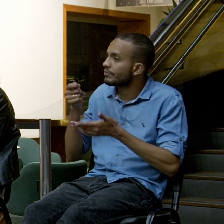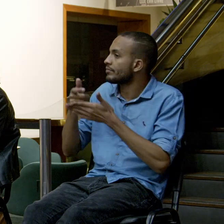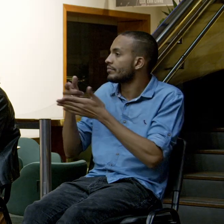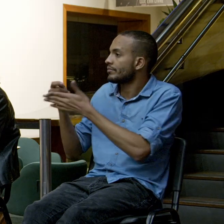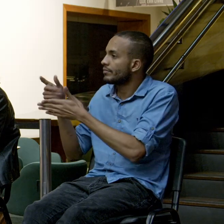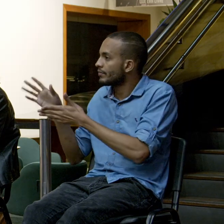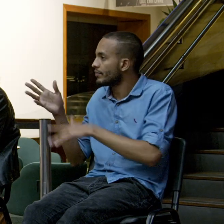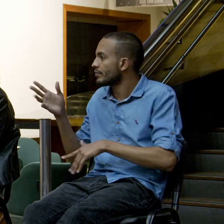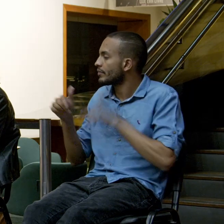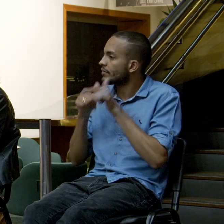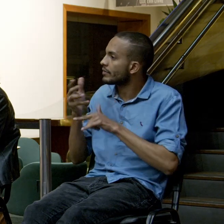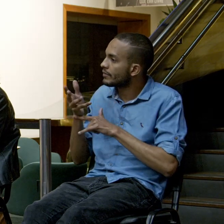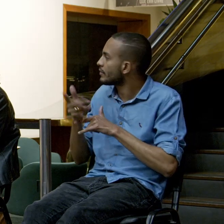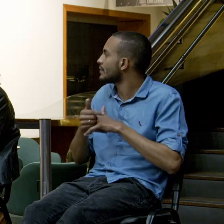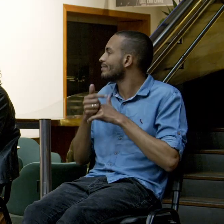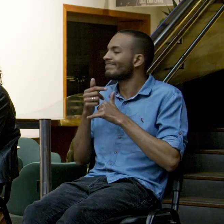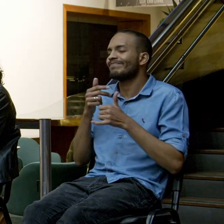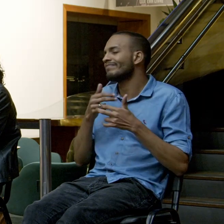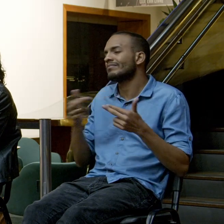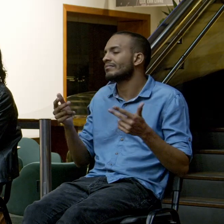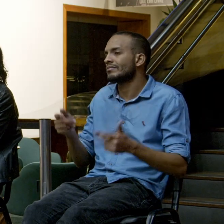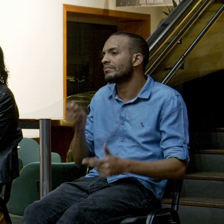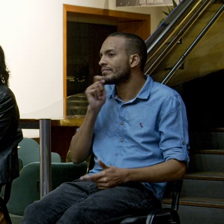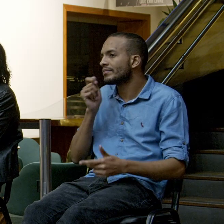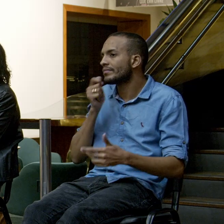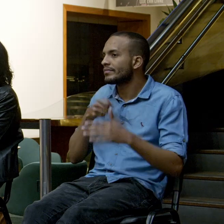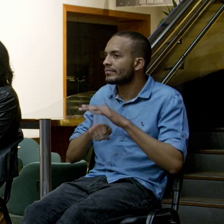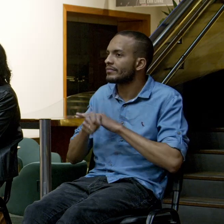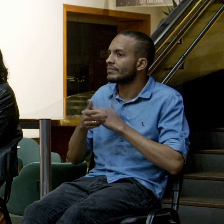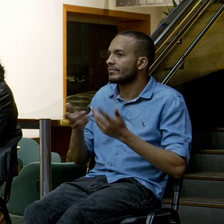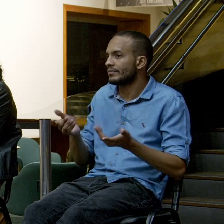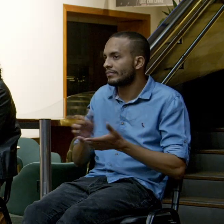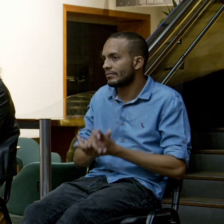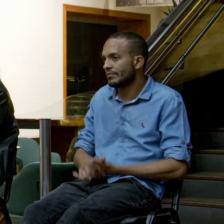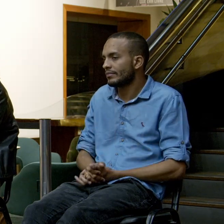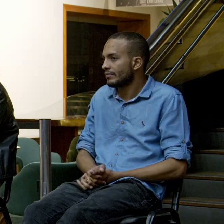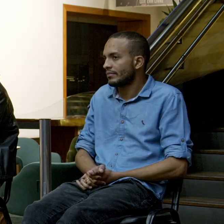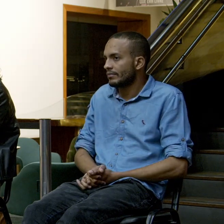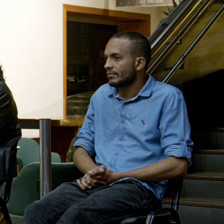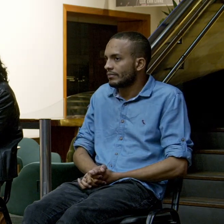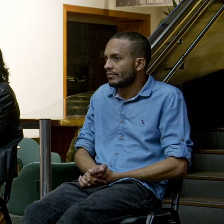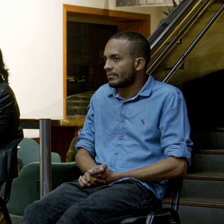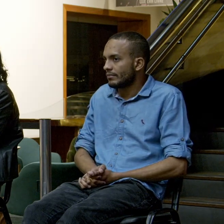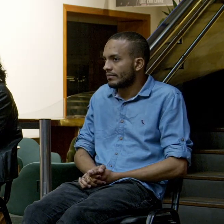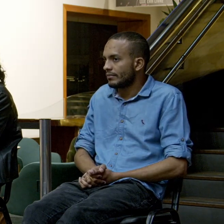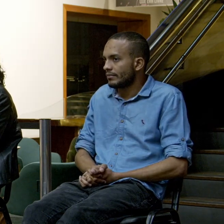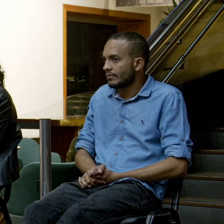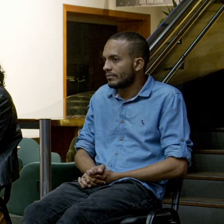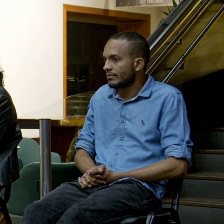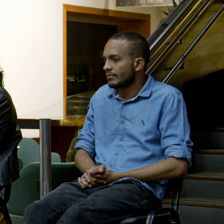de artista, muitas vezes, também é não remunerado, né? Então, fica difícil.